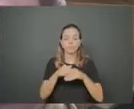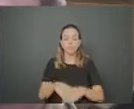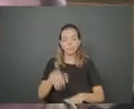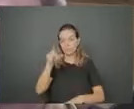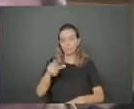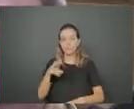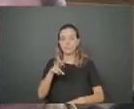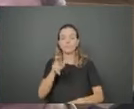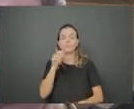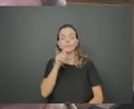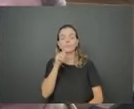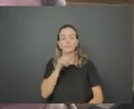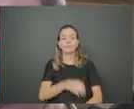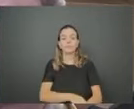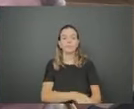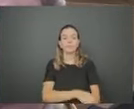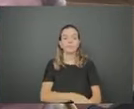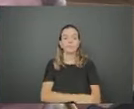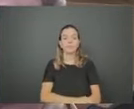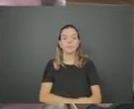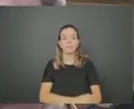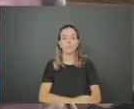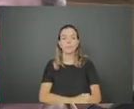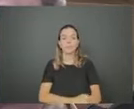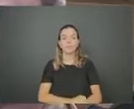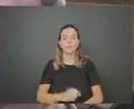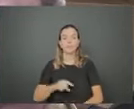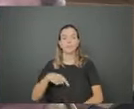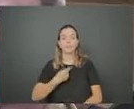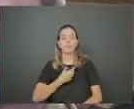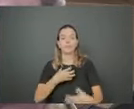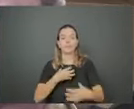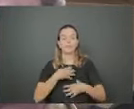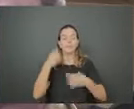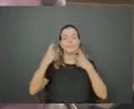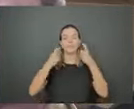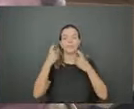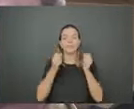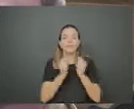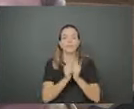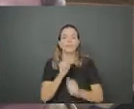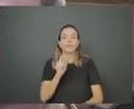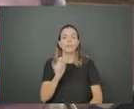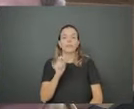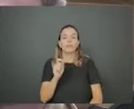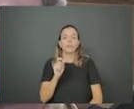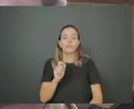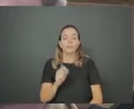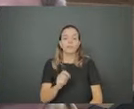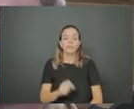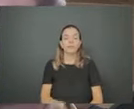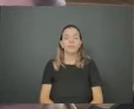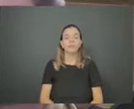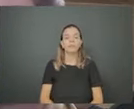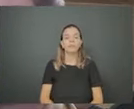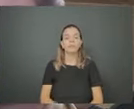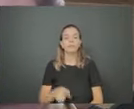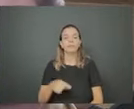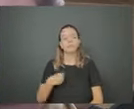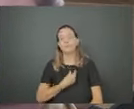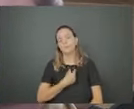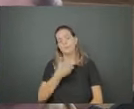preocupação, coronel, e eu quero parabenizá-lo pela sua leitura em relação à drogadição, não é? A gente sabe que, para